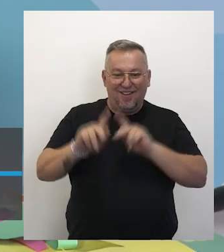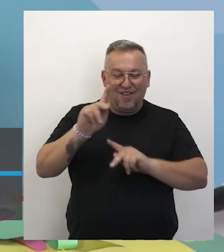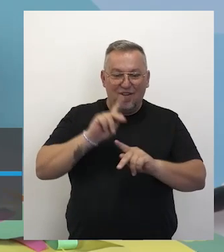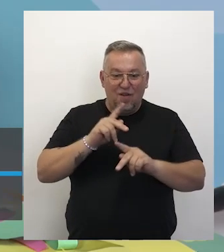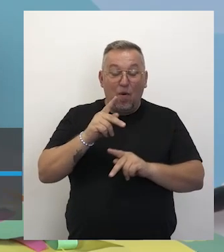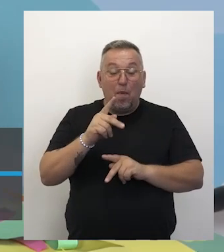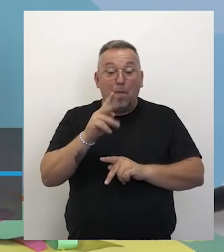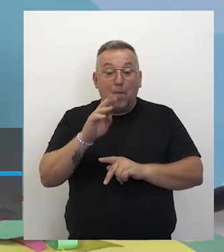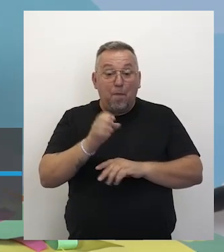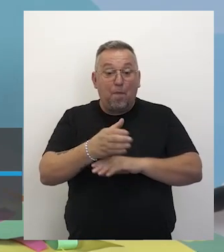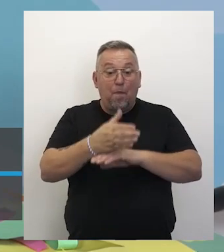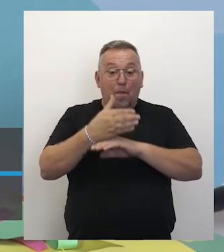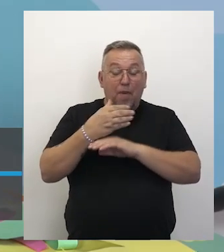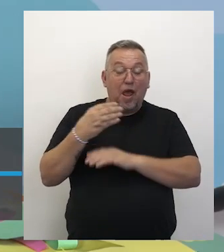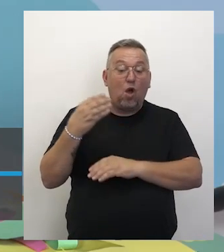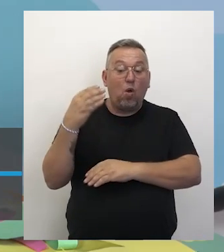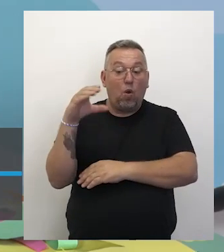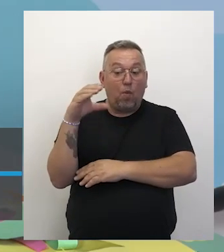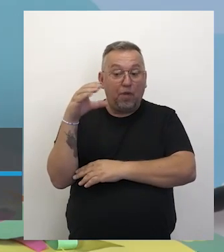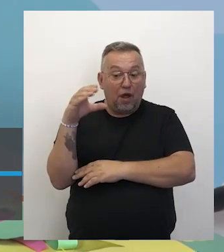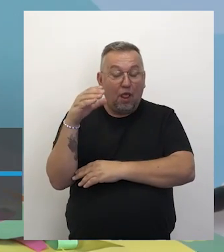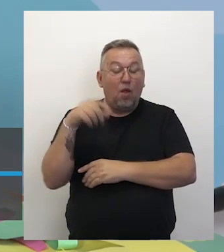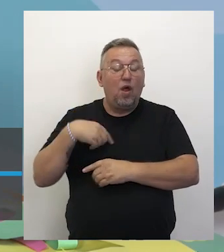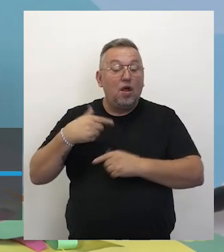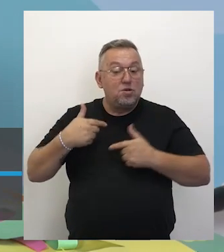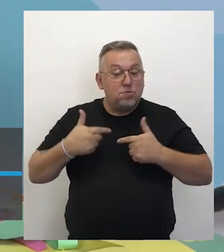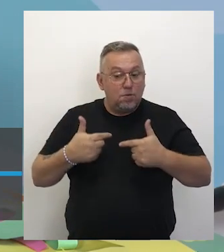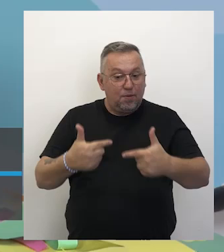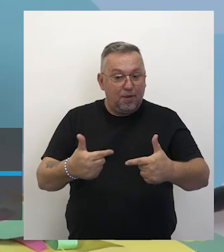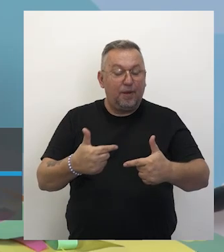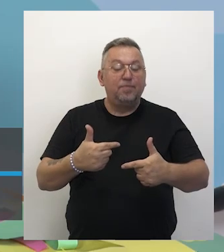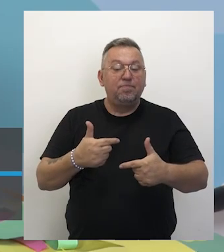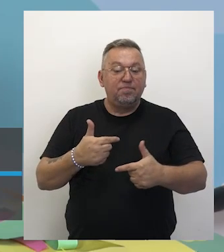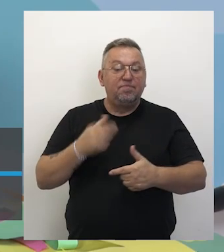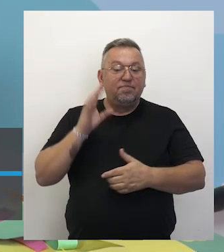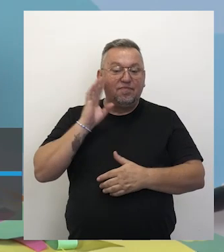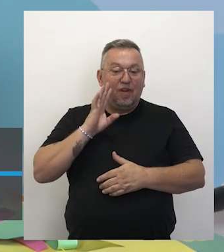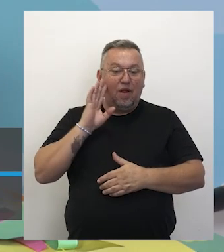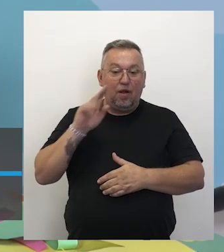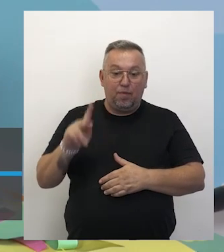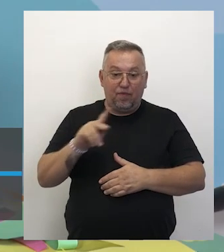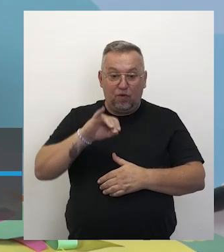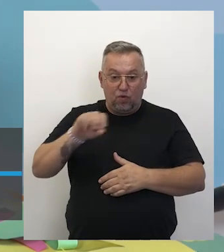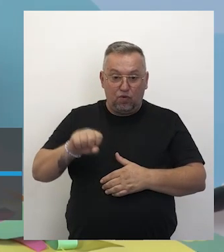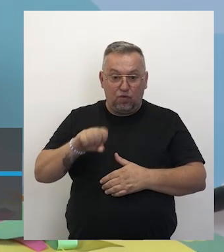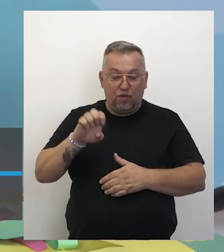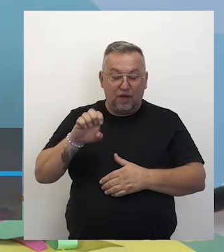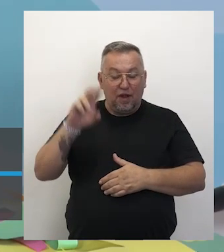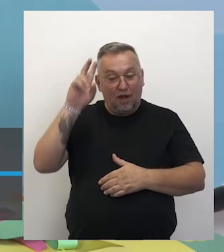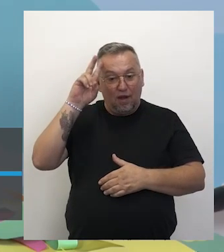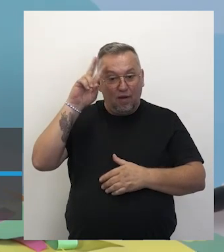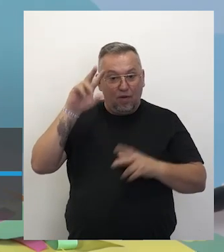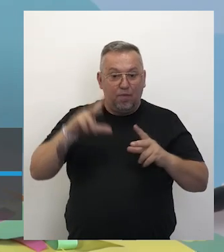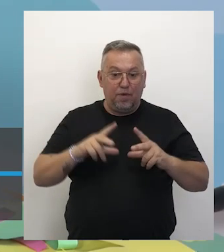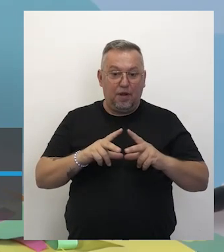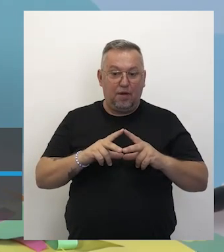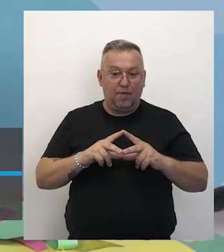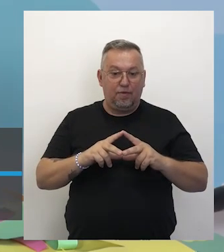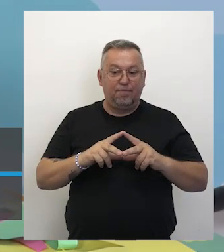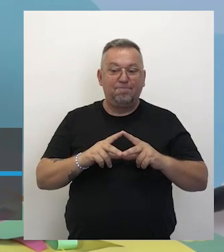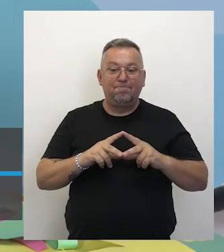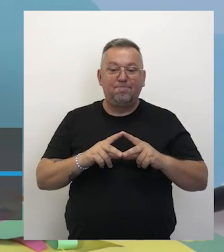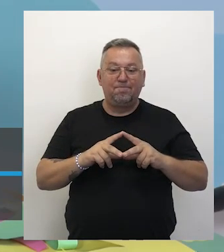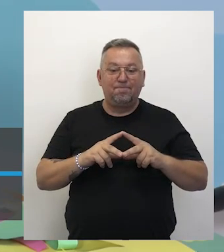pré-colombiano e guerreiro. Eles eram guerreiros, Pro? Eles eram guerreiros, que legal. Então, Pro José, lembrou das pirâmides. Muito bem, então eu vou colocar